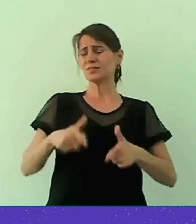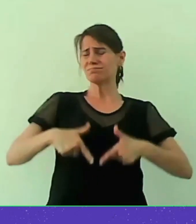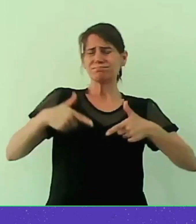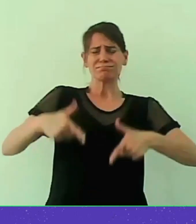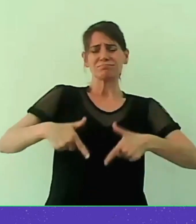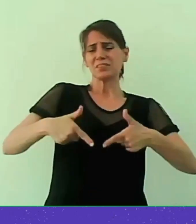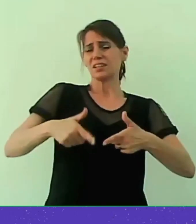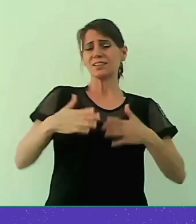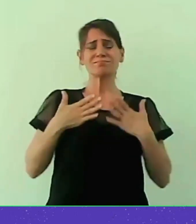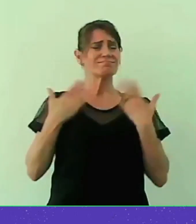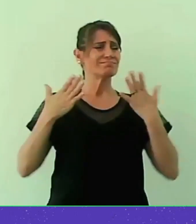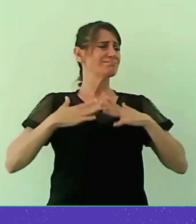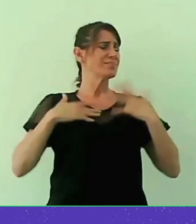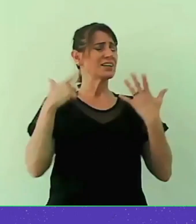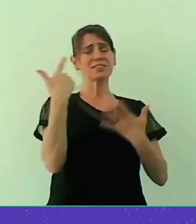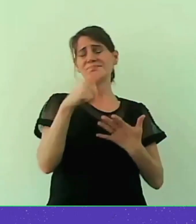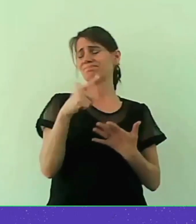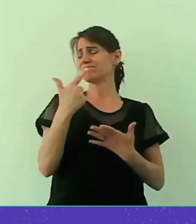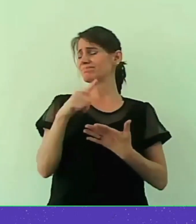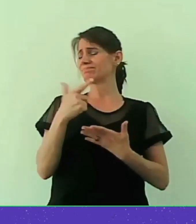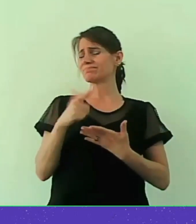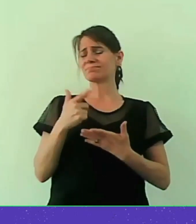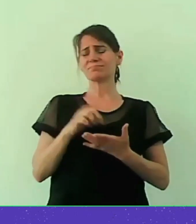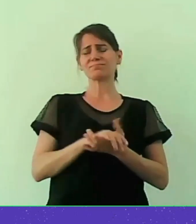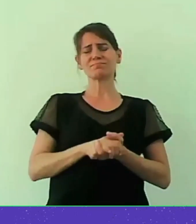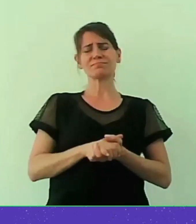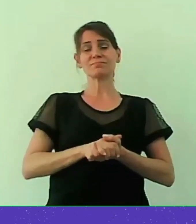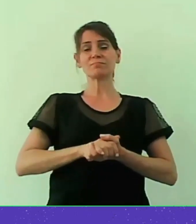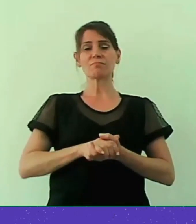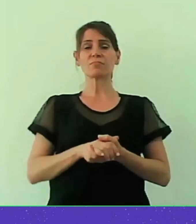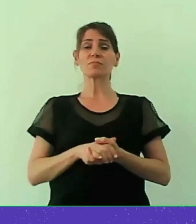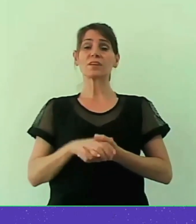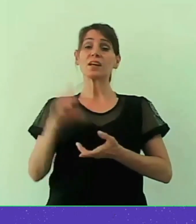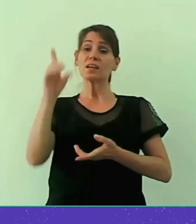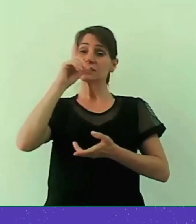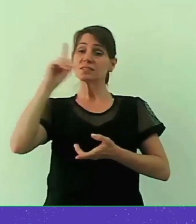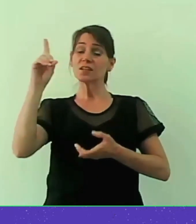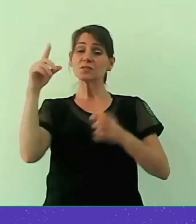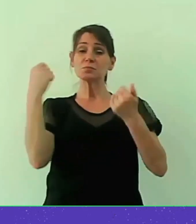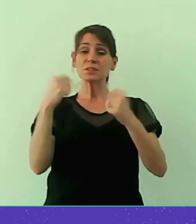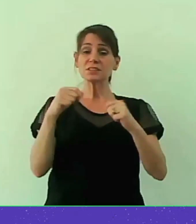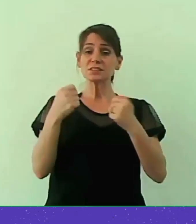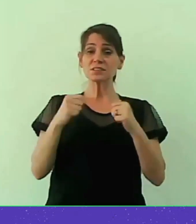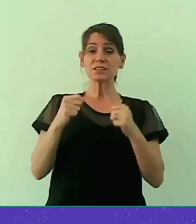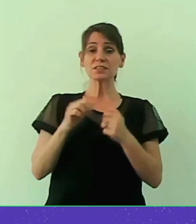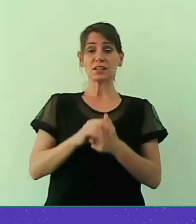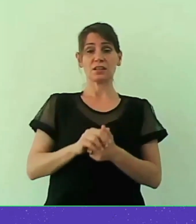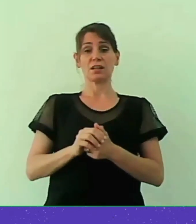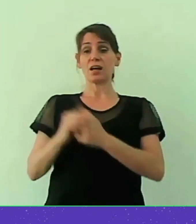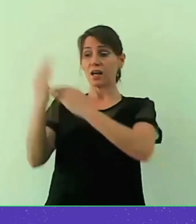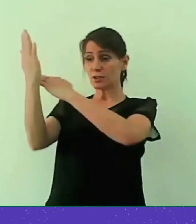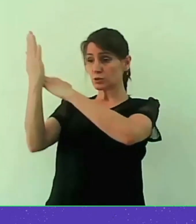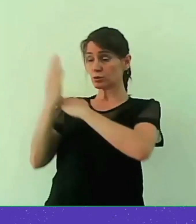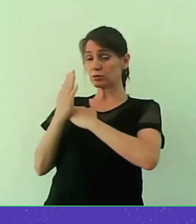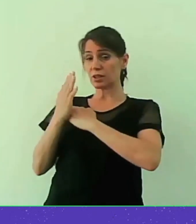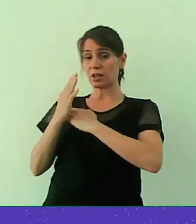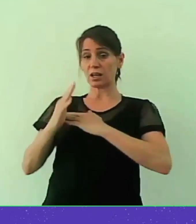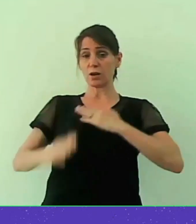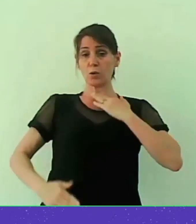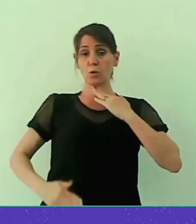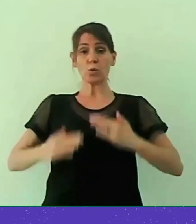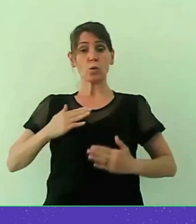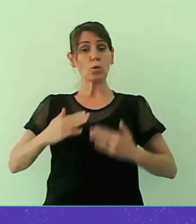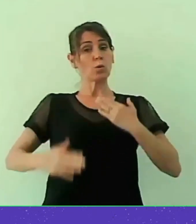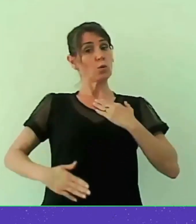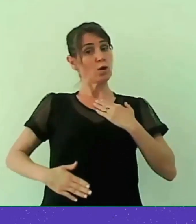alegria. Irmãos, Deus precisa não só atender a nossa necessidade física, é muito